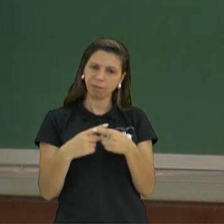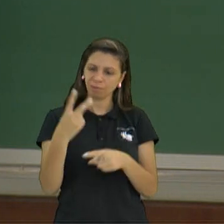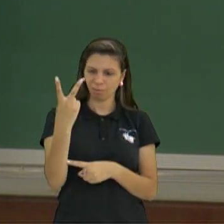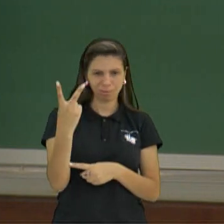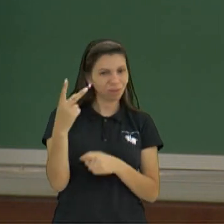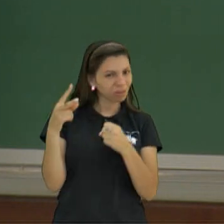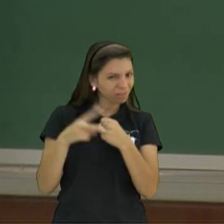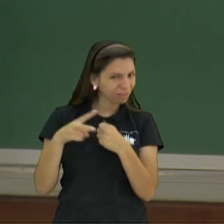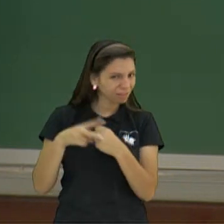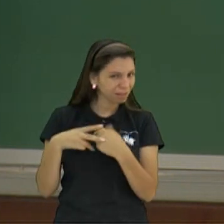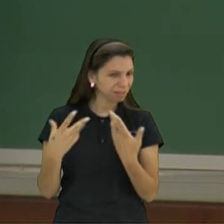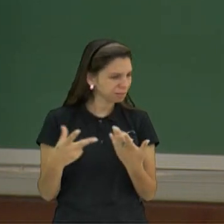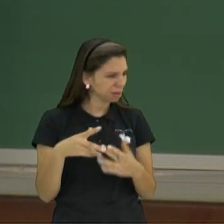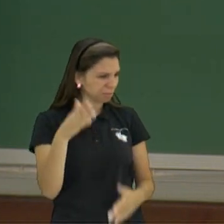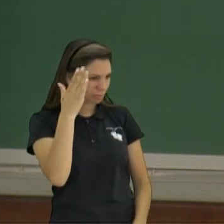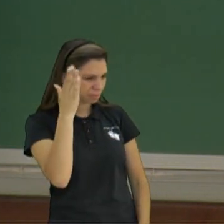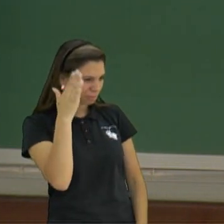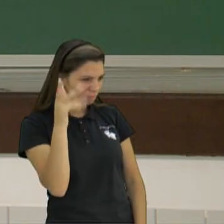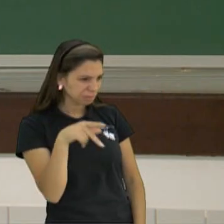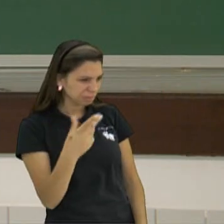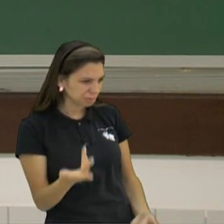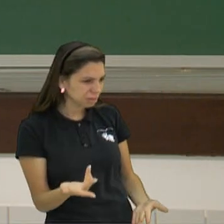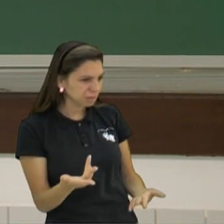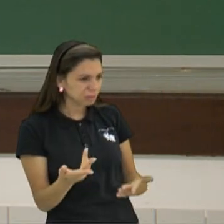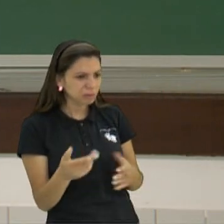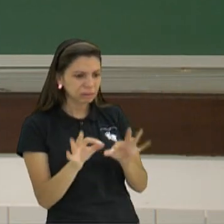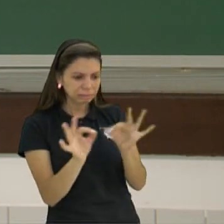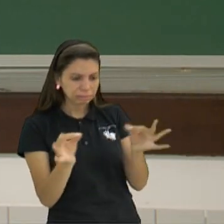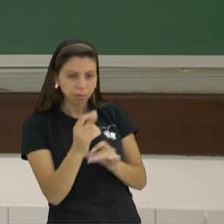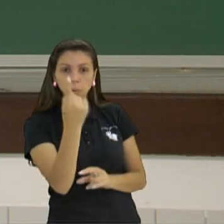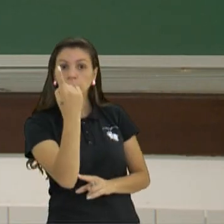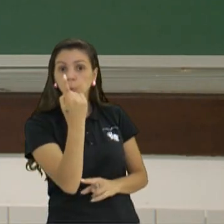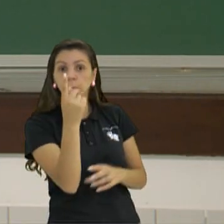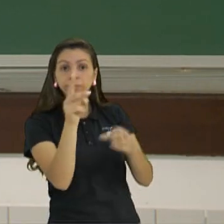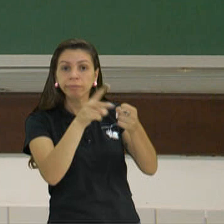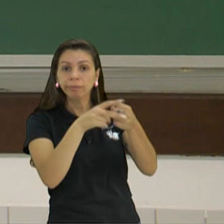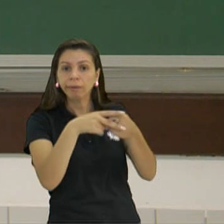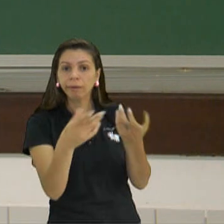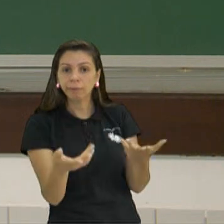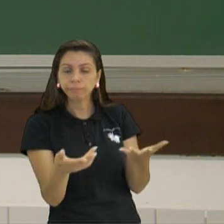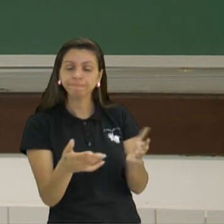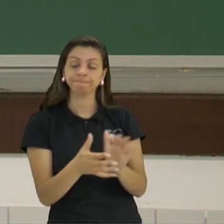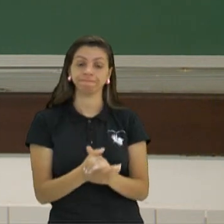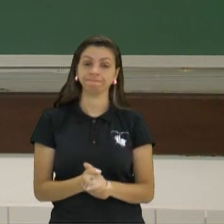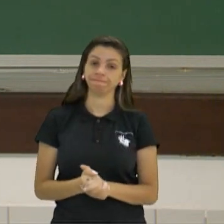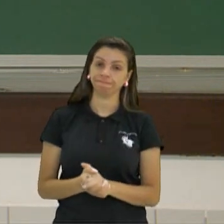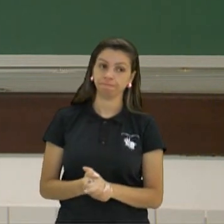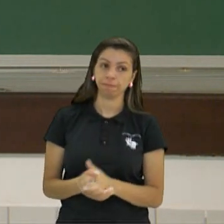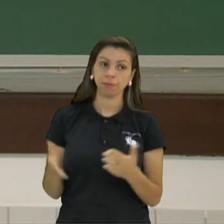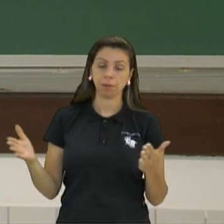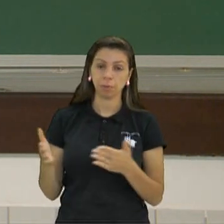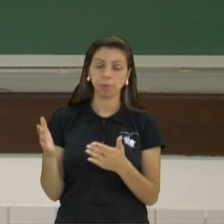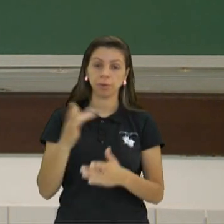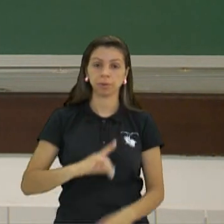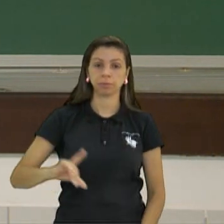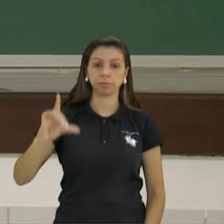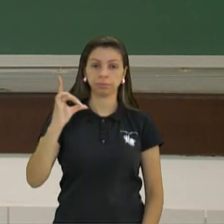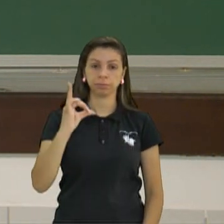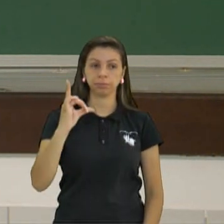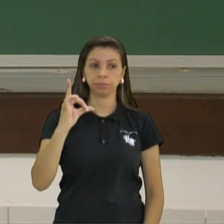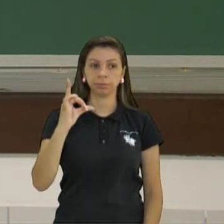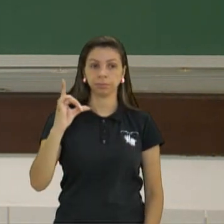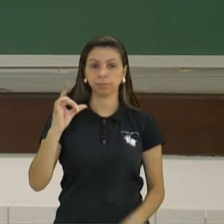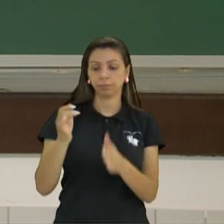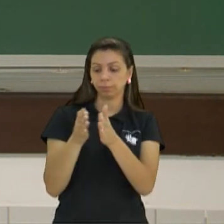verbos. Professora, a gente sabe que período simples tem um verbo só. Agora vamos para a letra D.